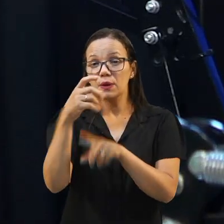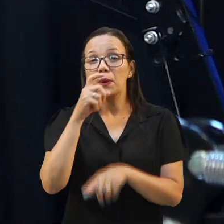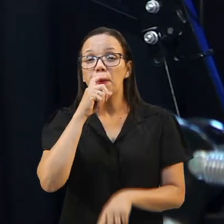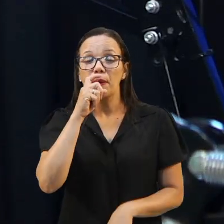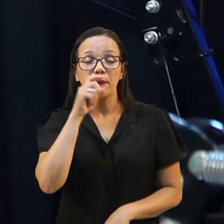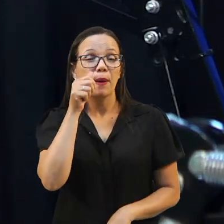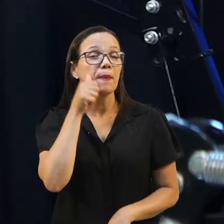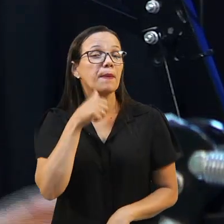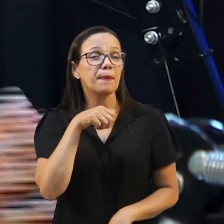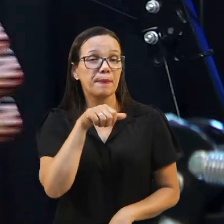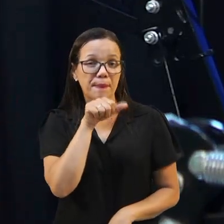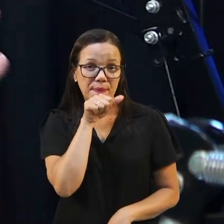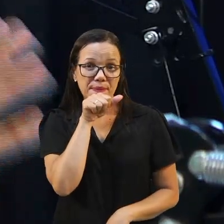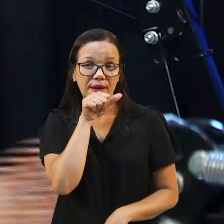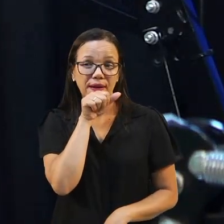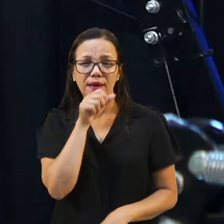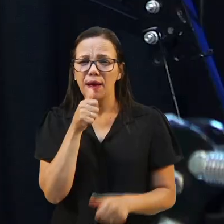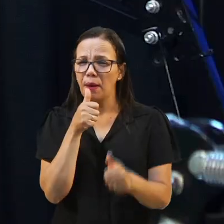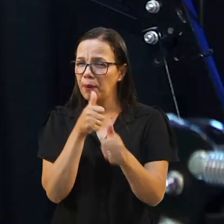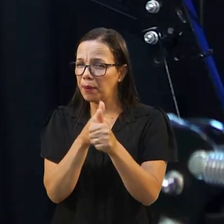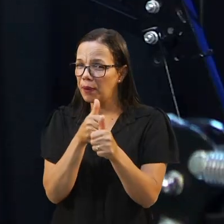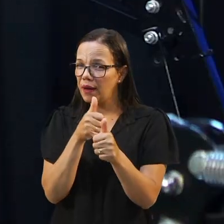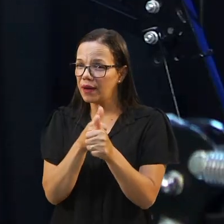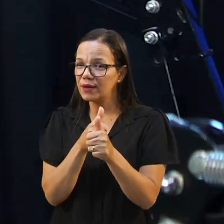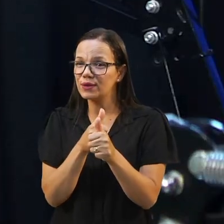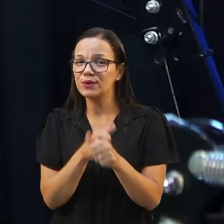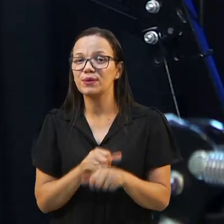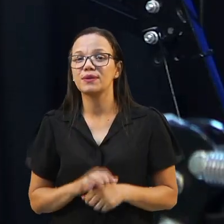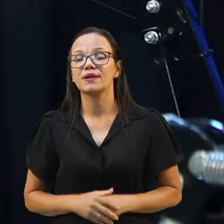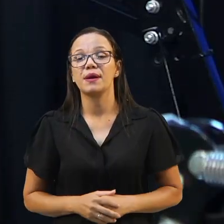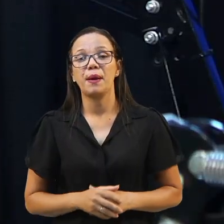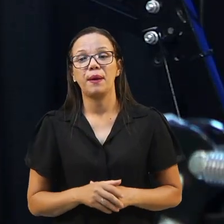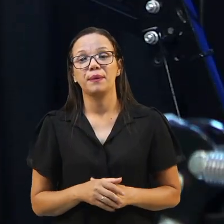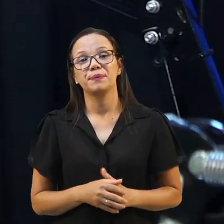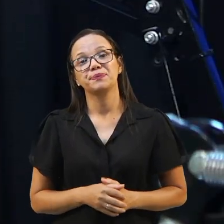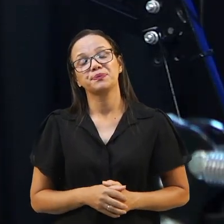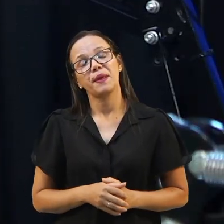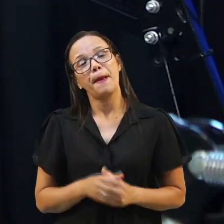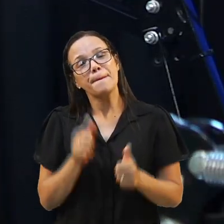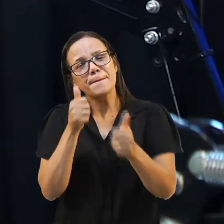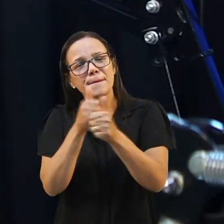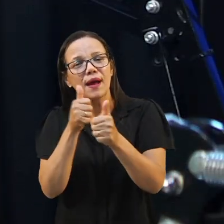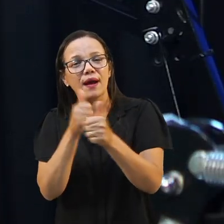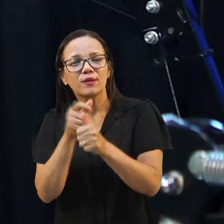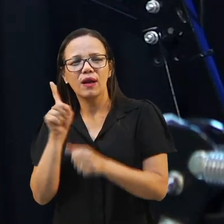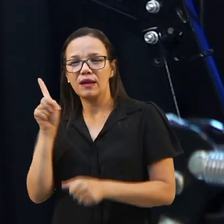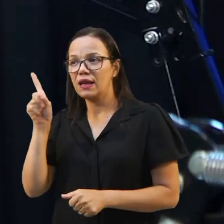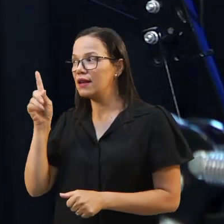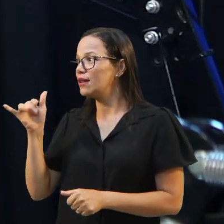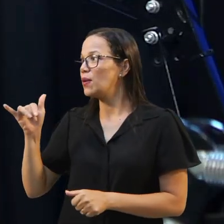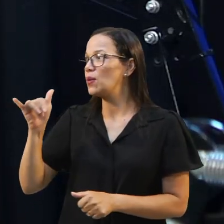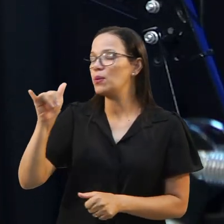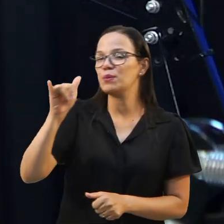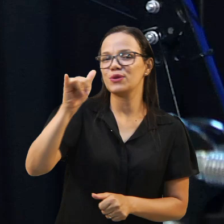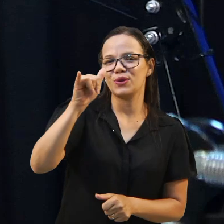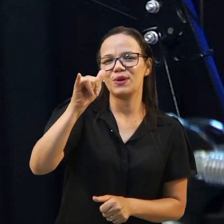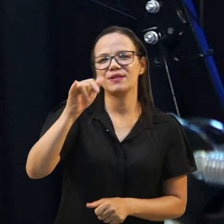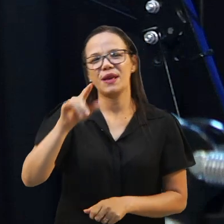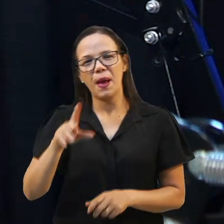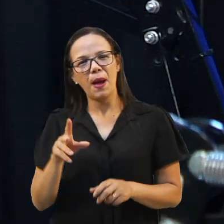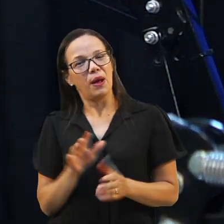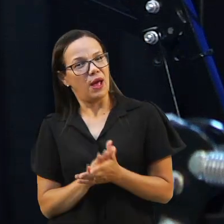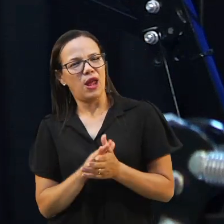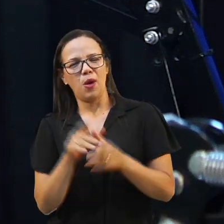pais. E é bem próximo, né? Aqui bem perto das mansões aeroporto, o sítio.